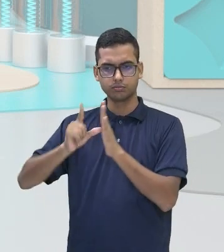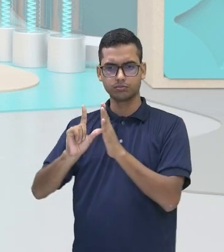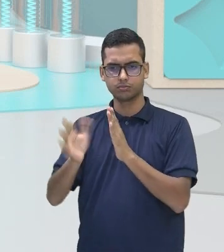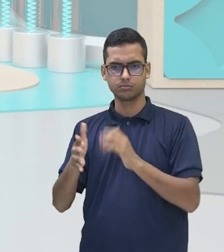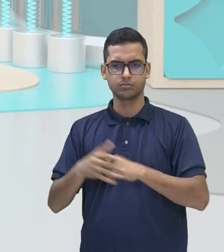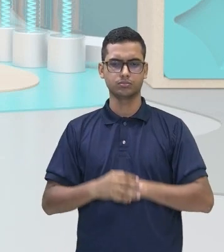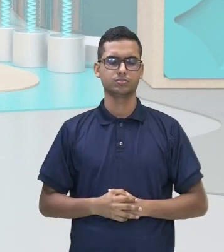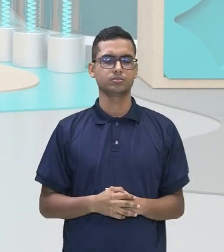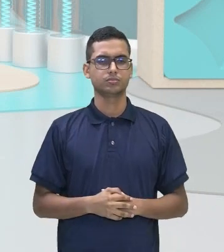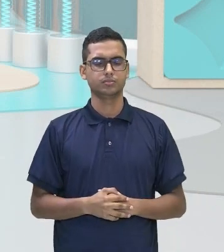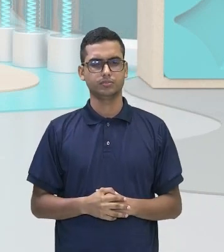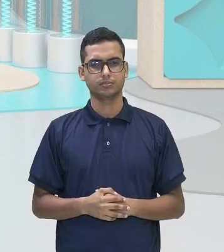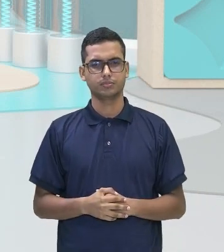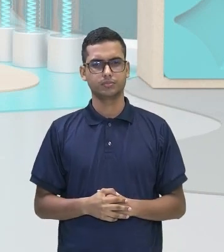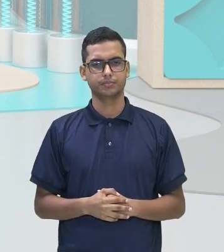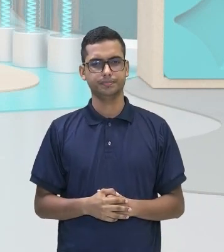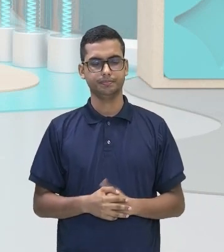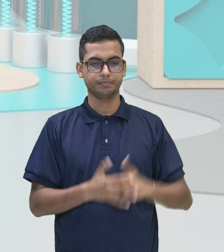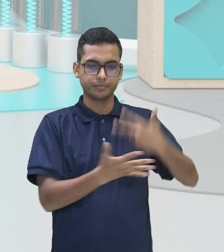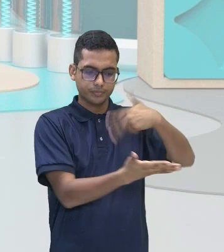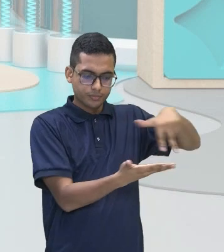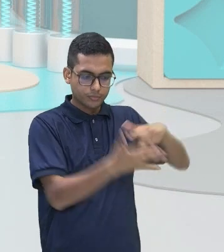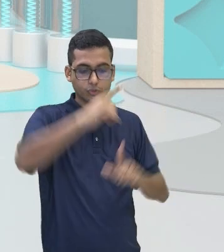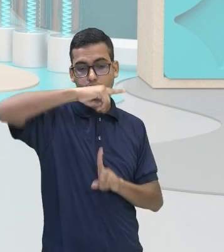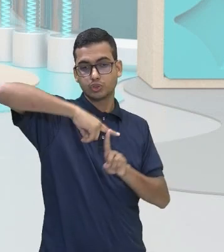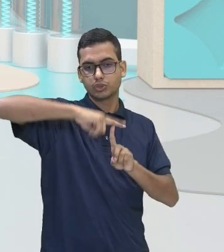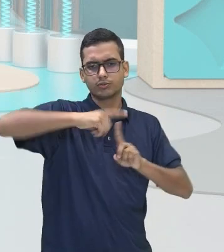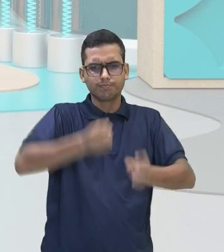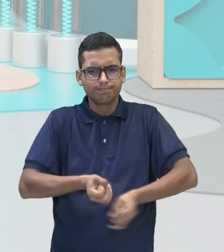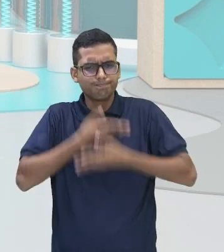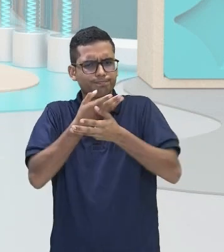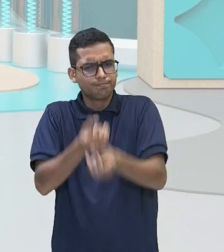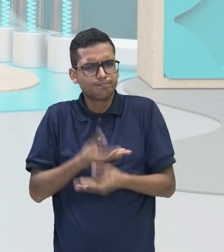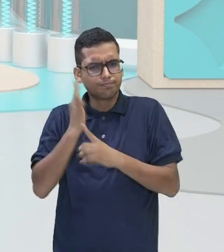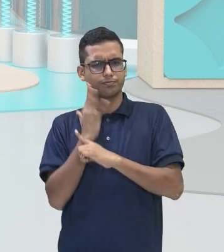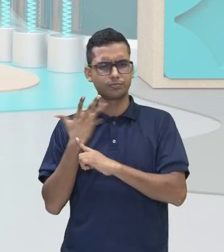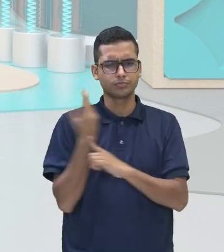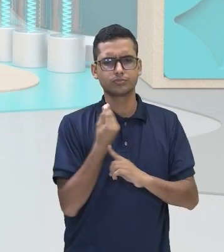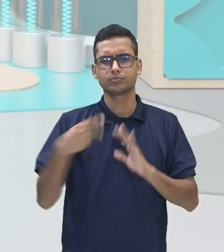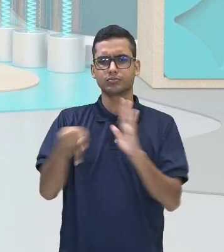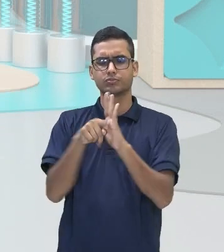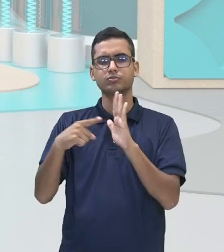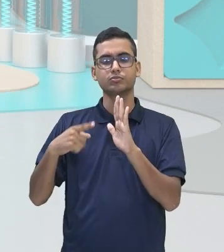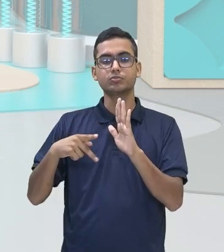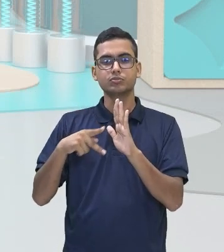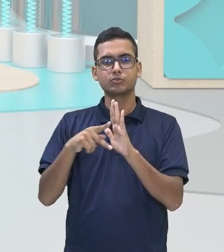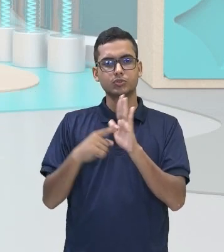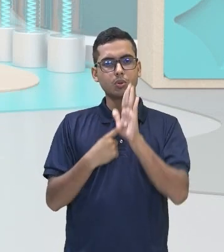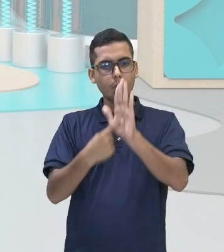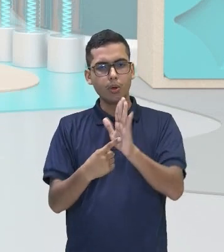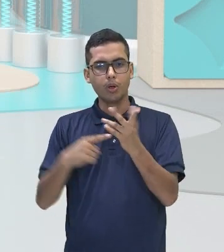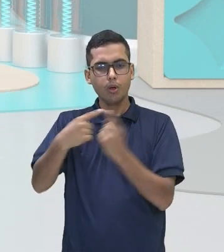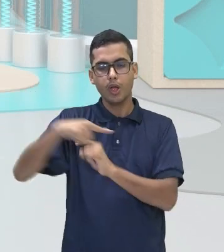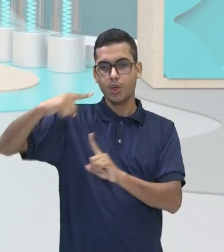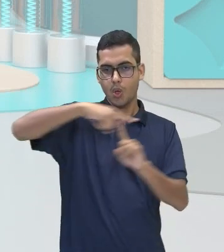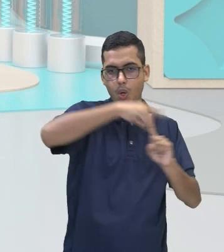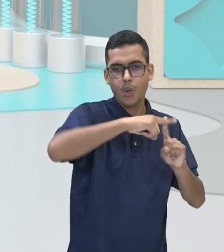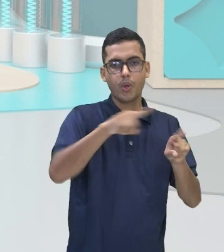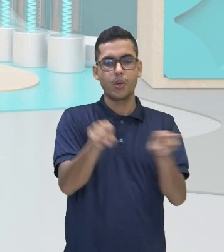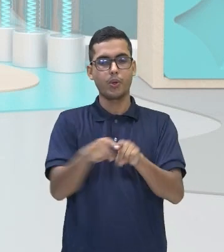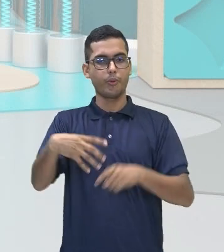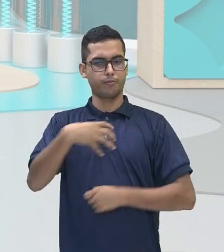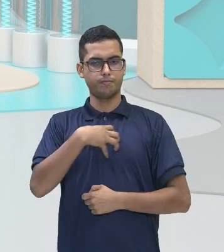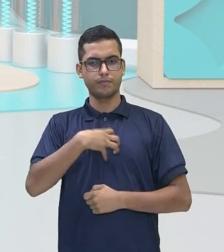ela é uma forma de expressão artística, tá bom? Que abrange uma ampla gama de estilos e tipos. Cada estilo